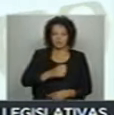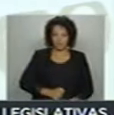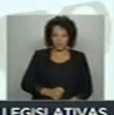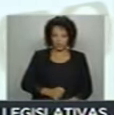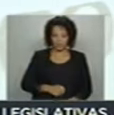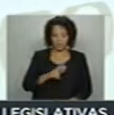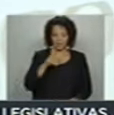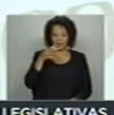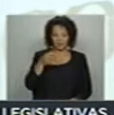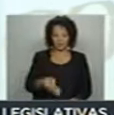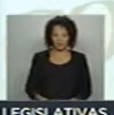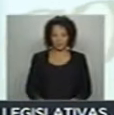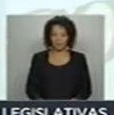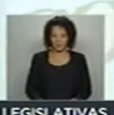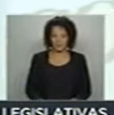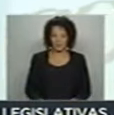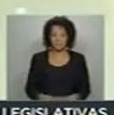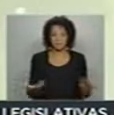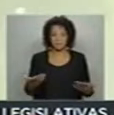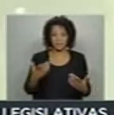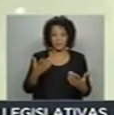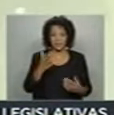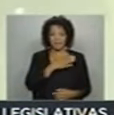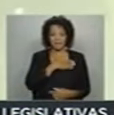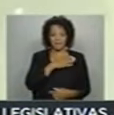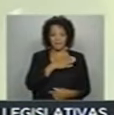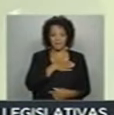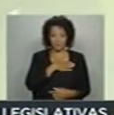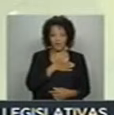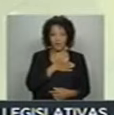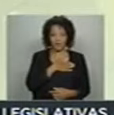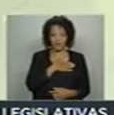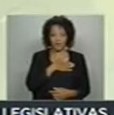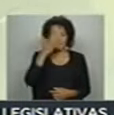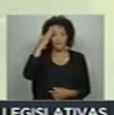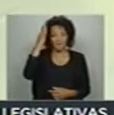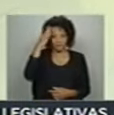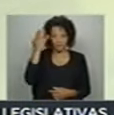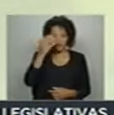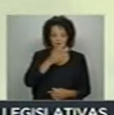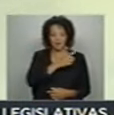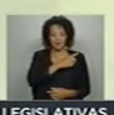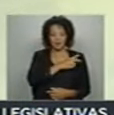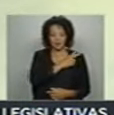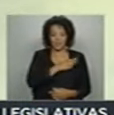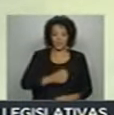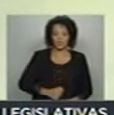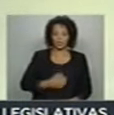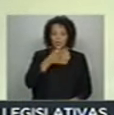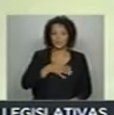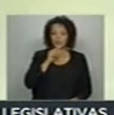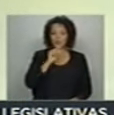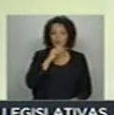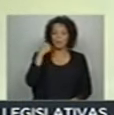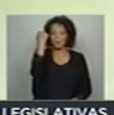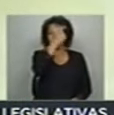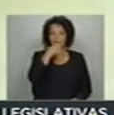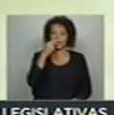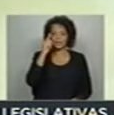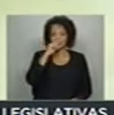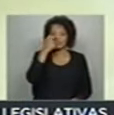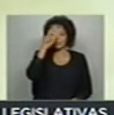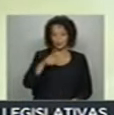a RTP. E essa projeção avançada pela Católica dá-nos já o nome, o rosto